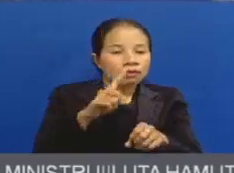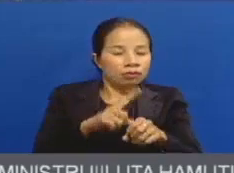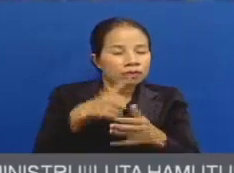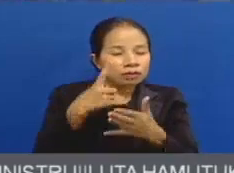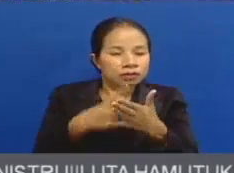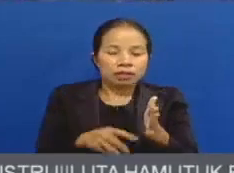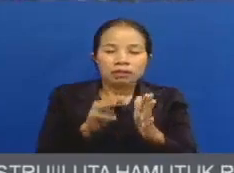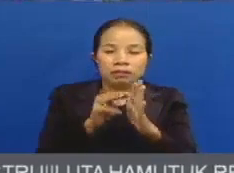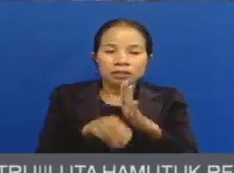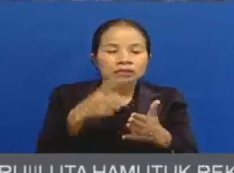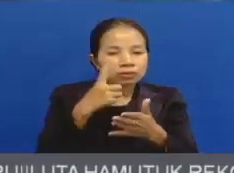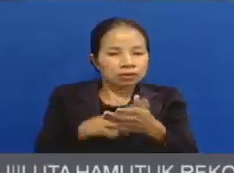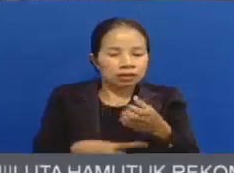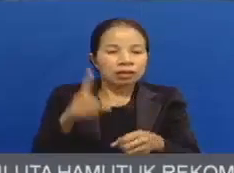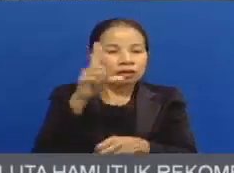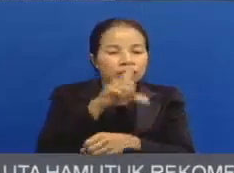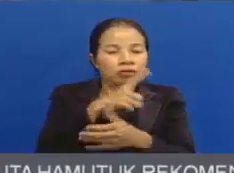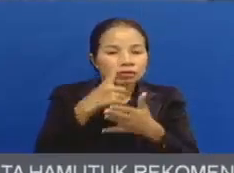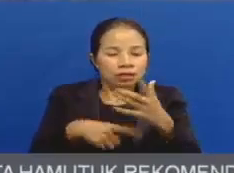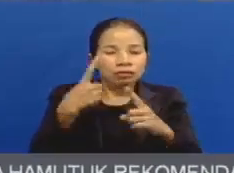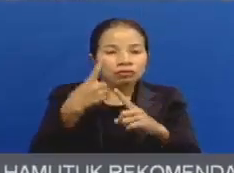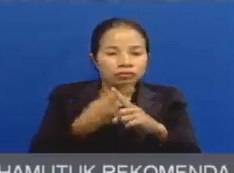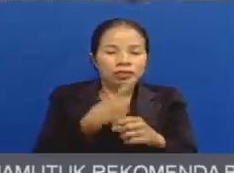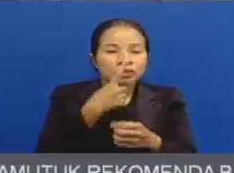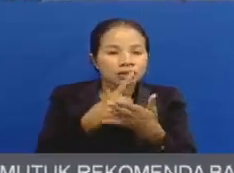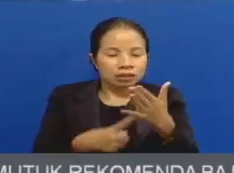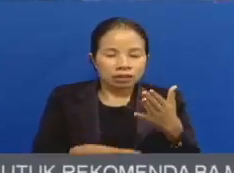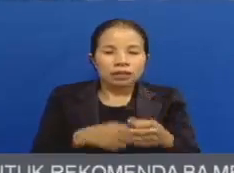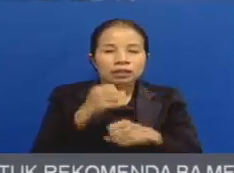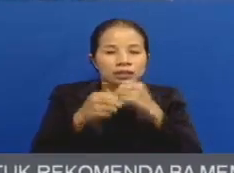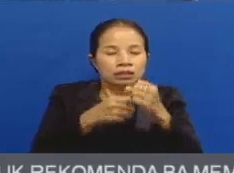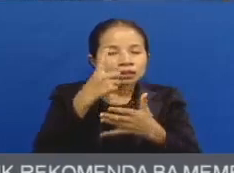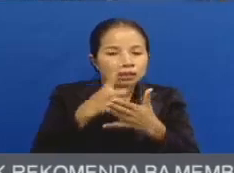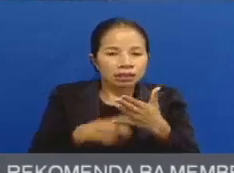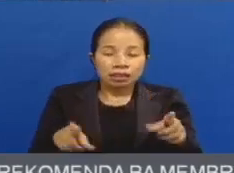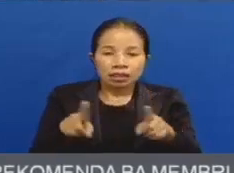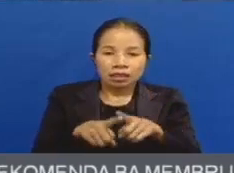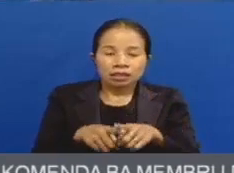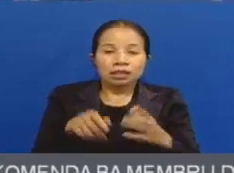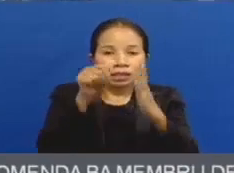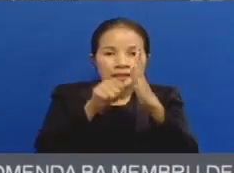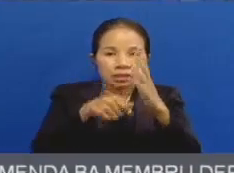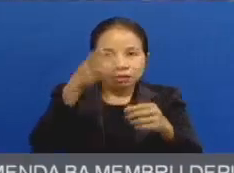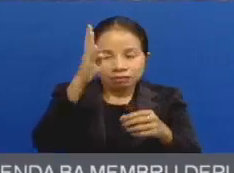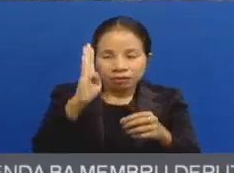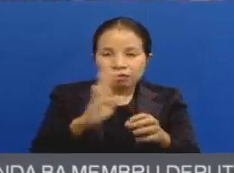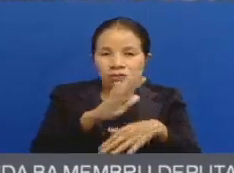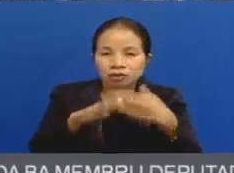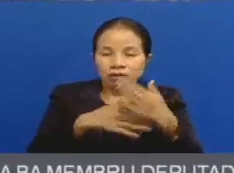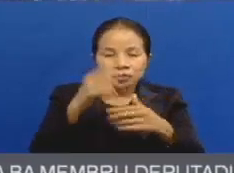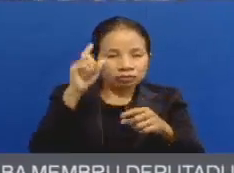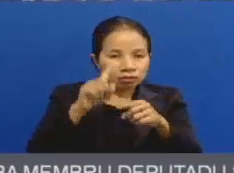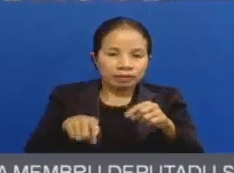sa minuto, sa lorong, sa fulang no satina, idane nuda razenda maromaknya ne be mahotu la